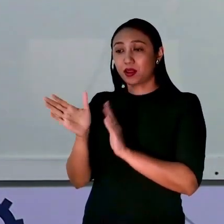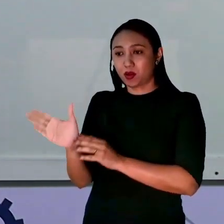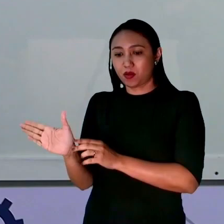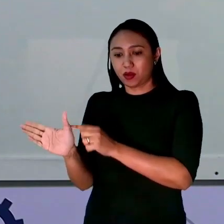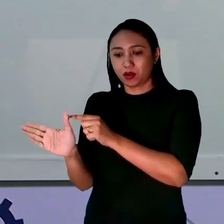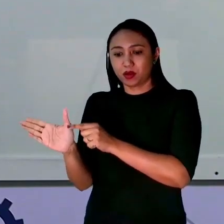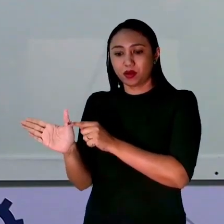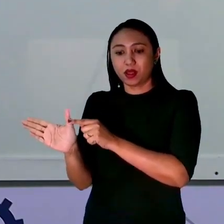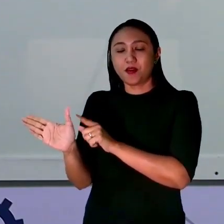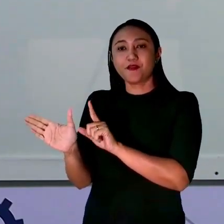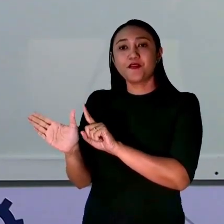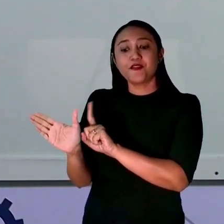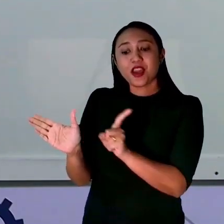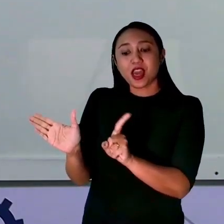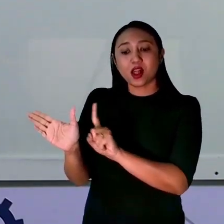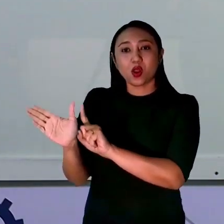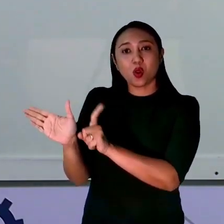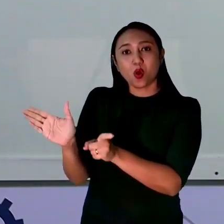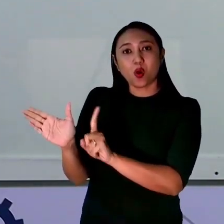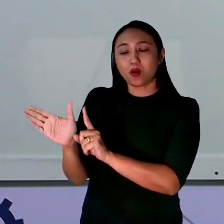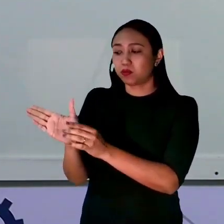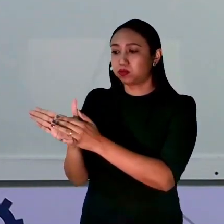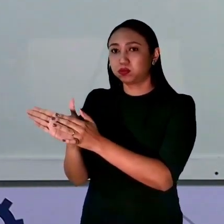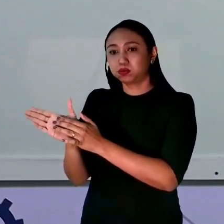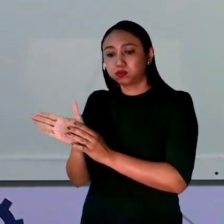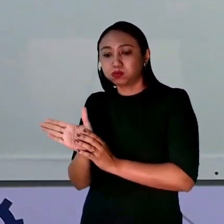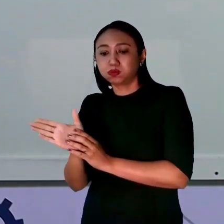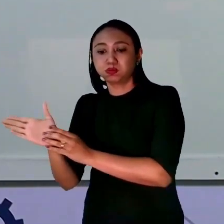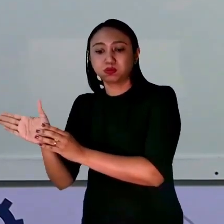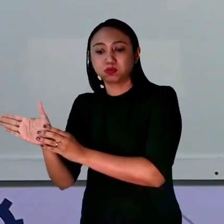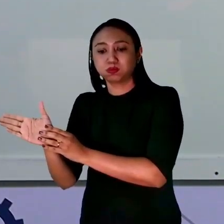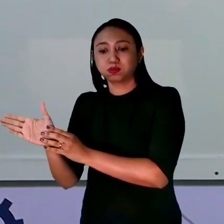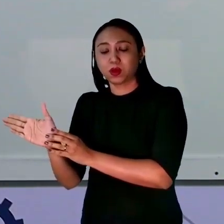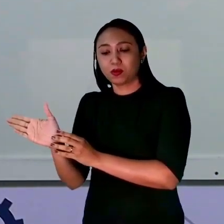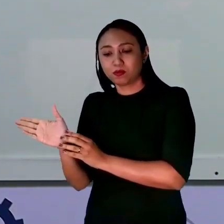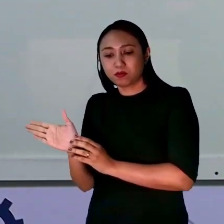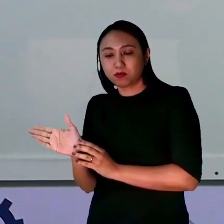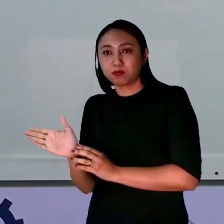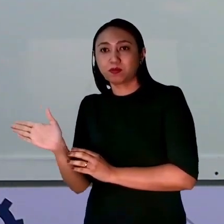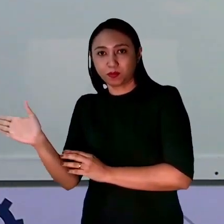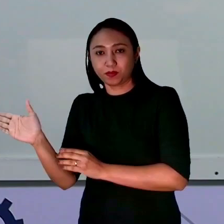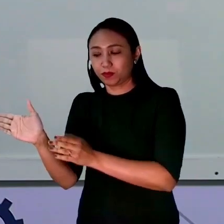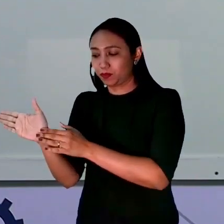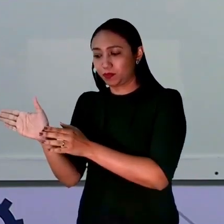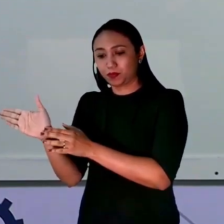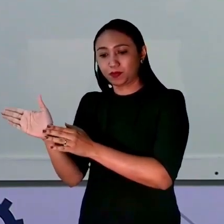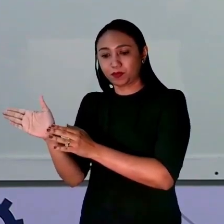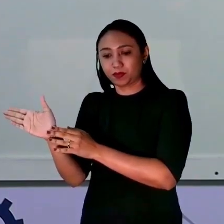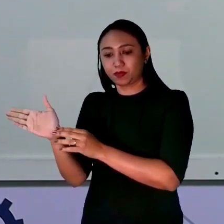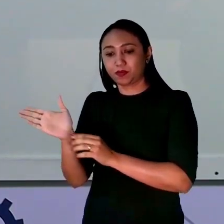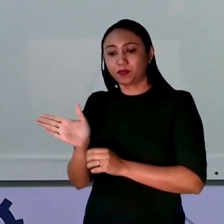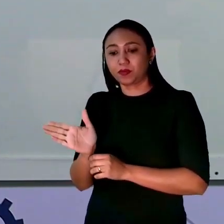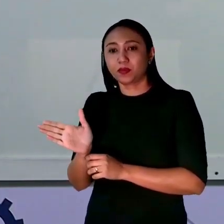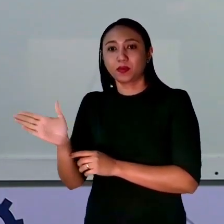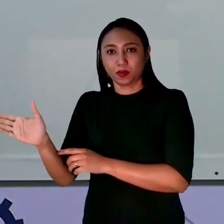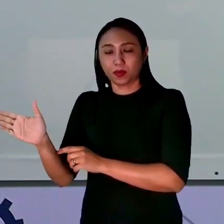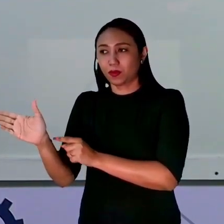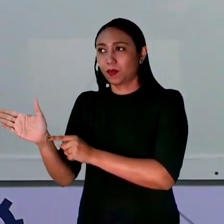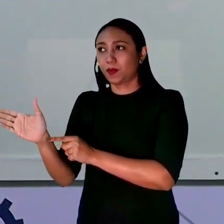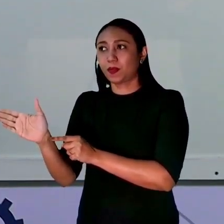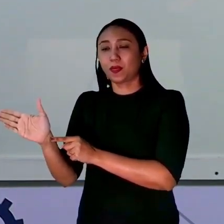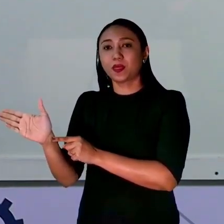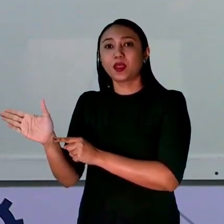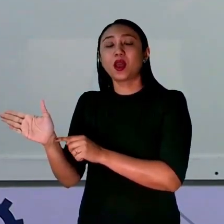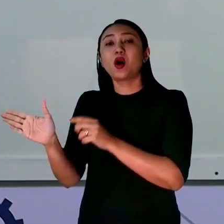para cima, o campo eu botei entrando e aí eu dei o tapa. Esse tapa aqui, ele jogou a carga para o